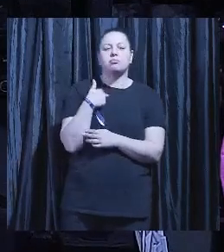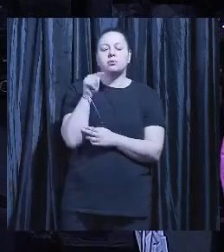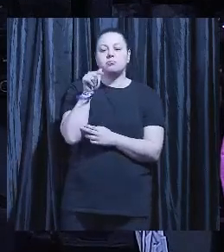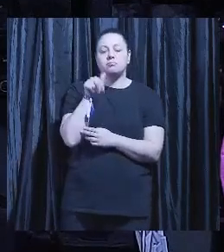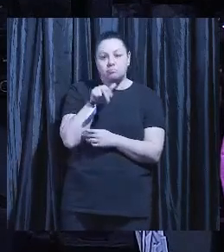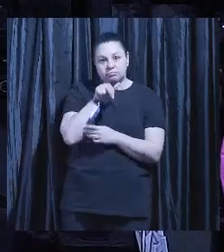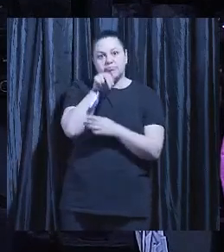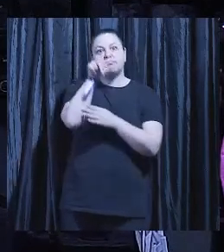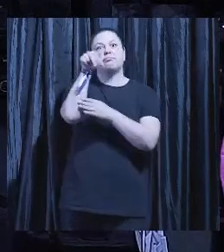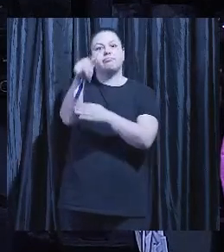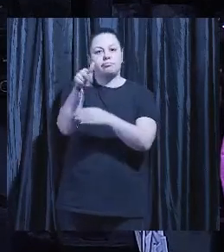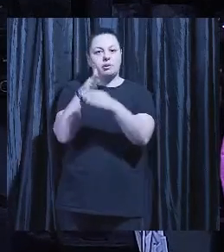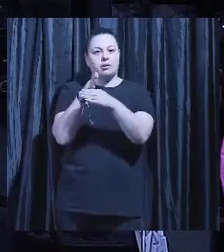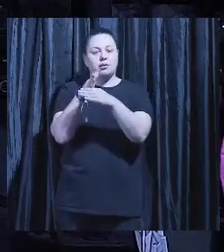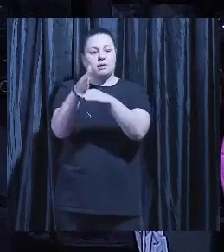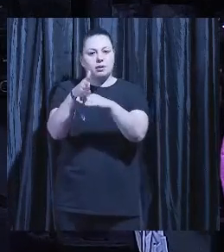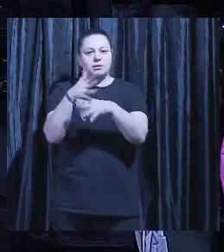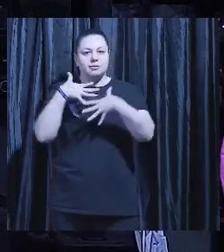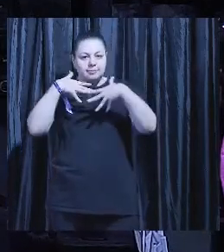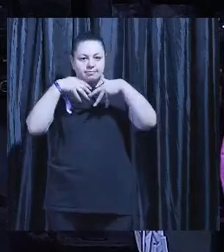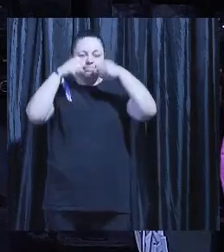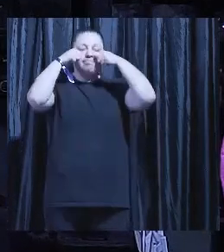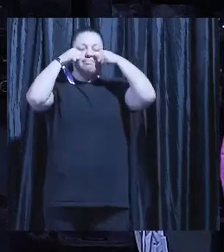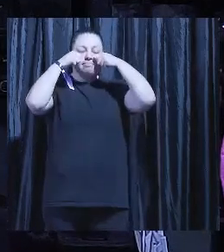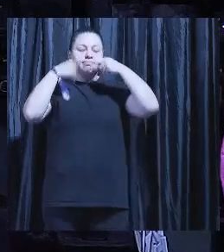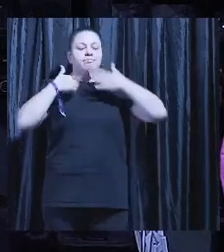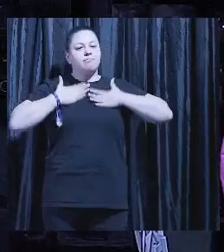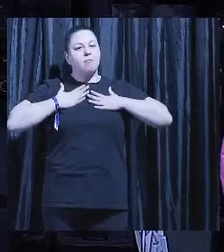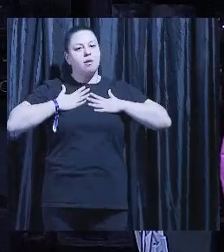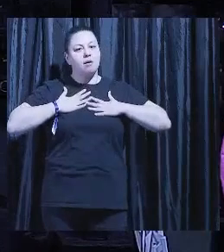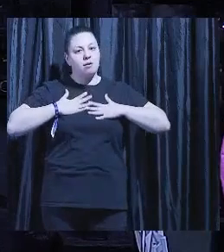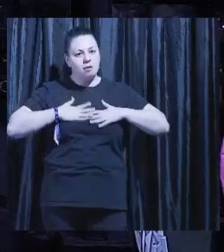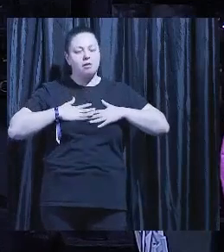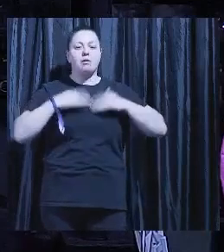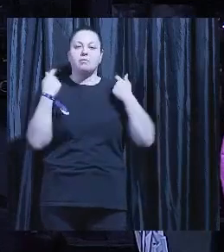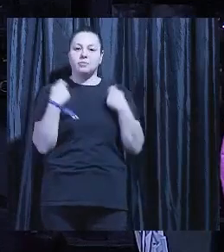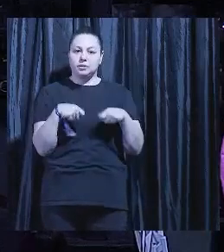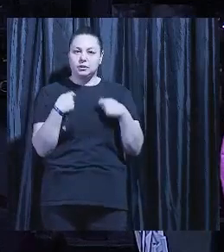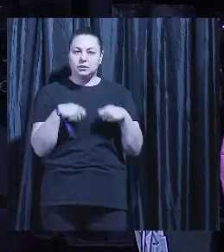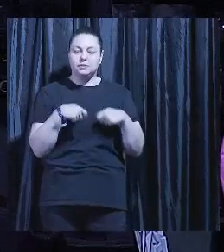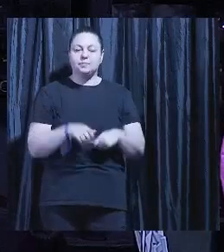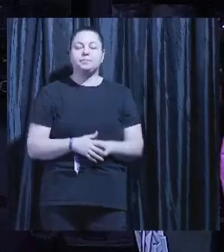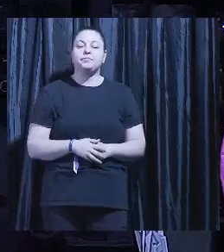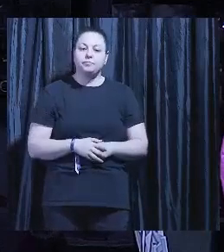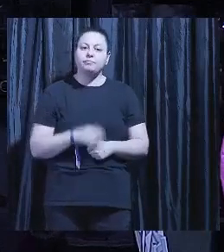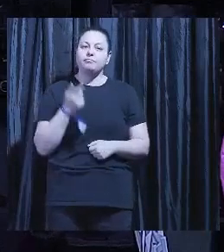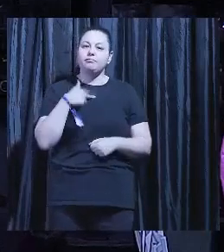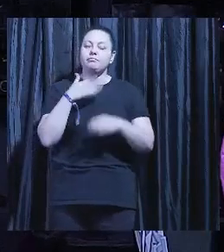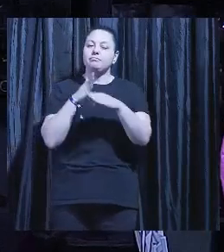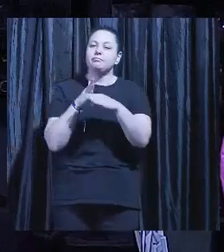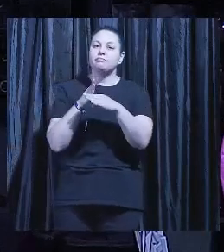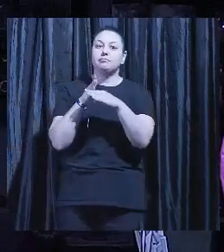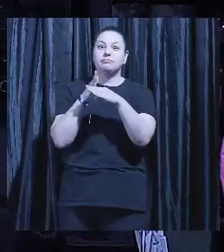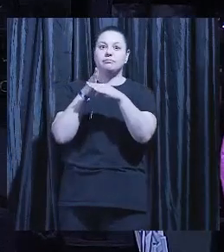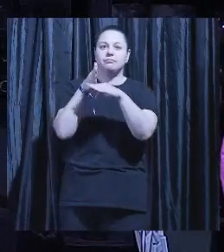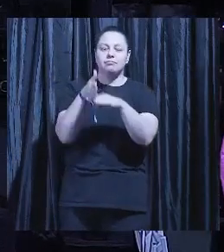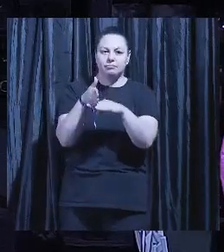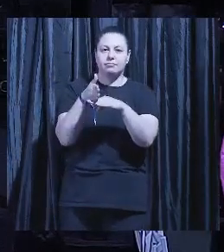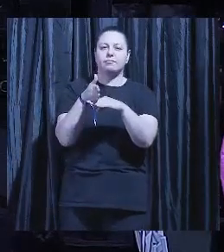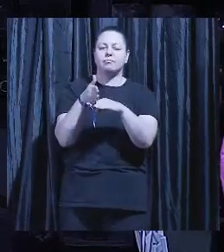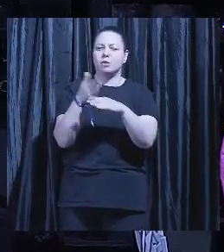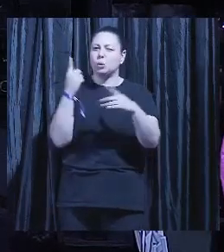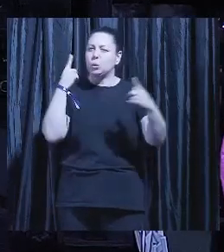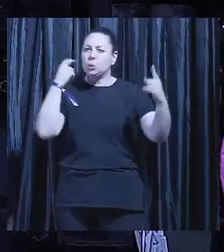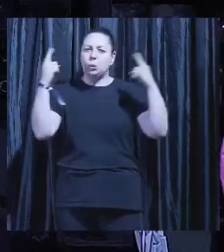do lugar, enxugar as minhas lágrimas, me acalmar. E aí eu entro, uma